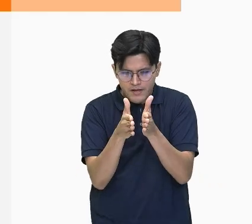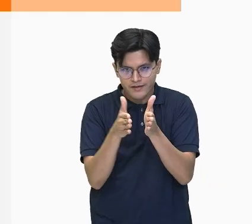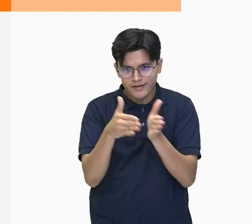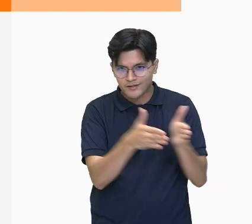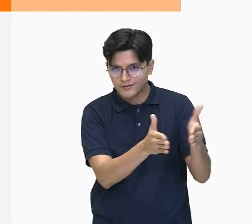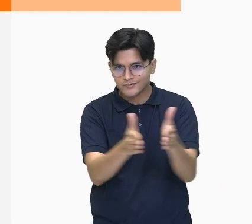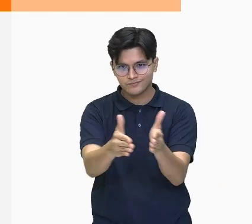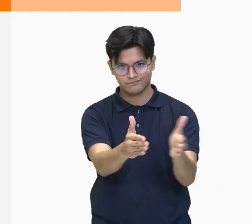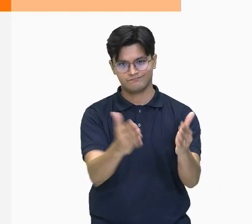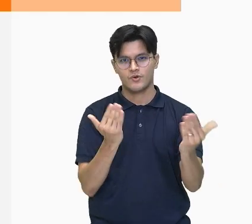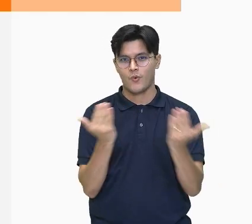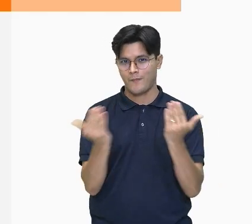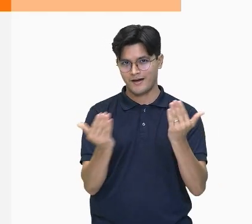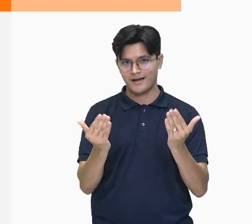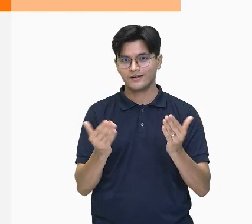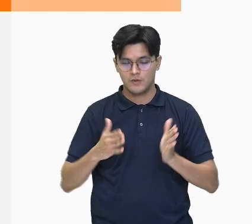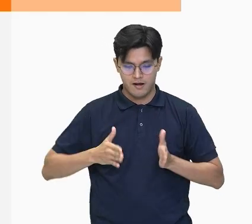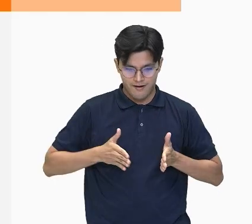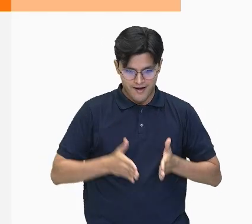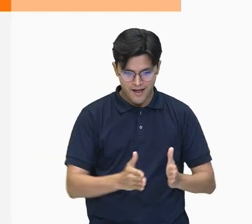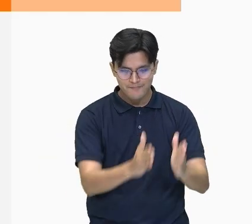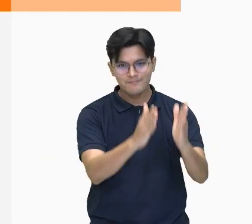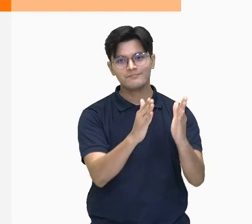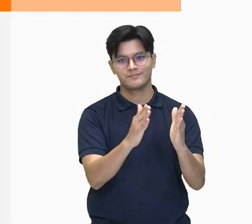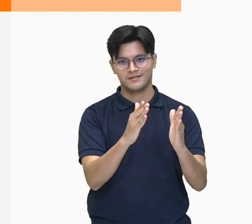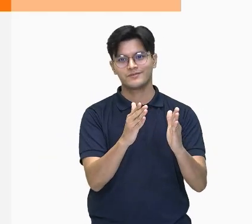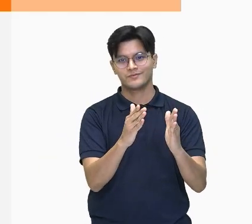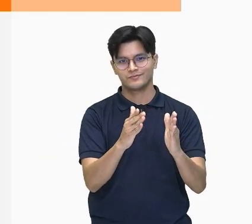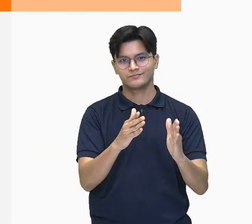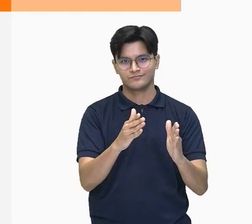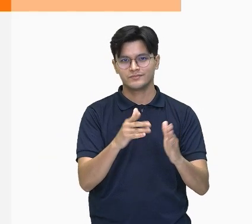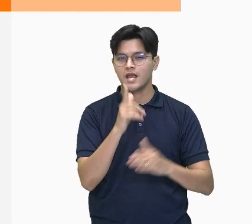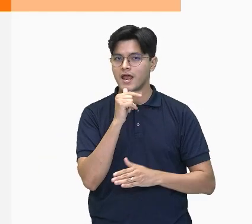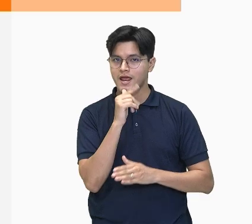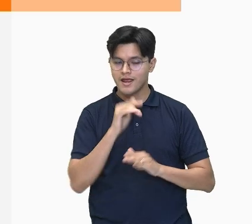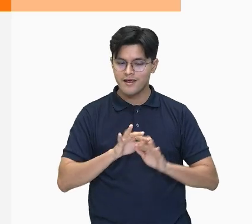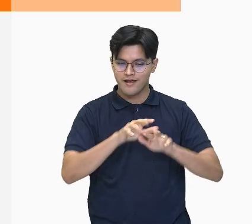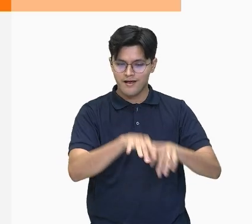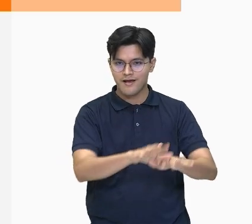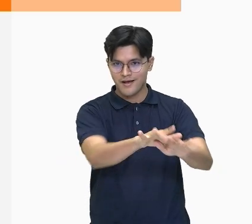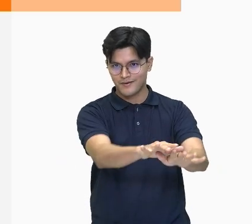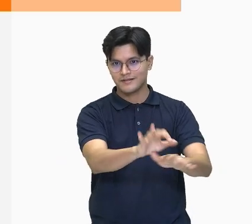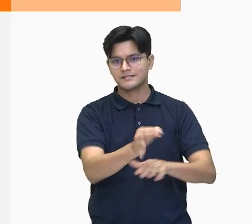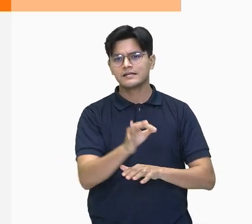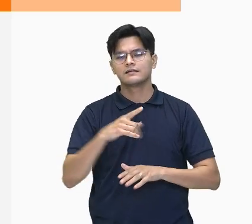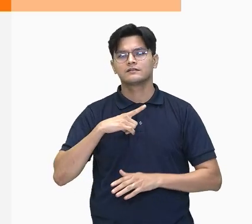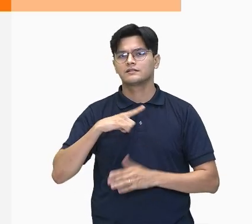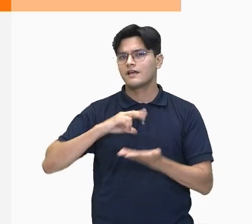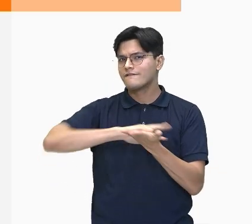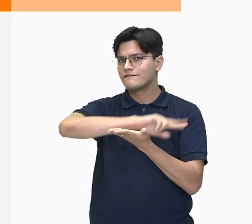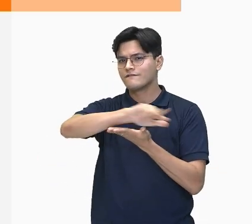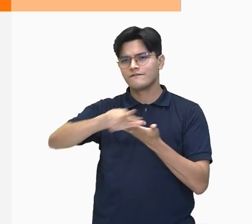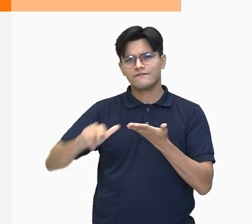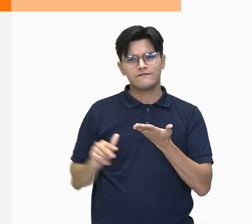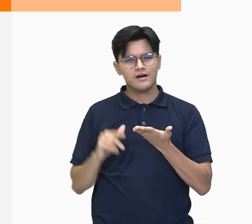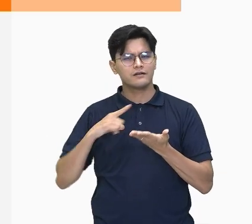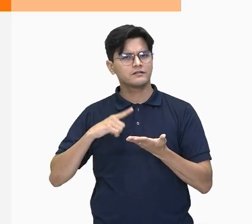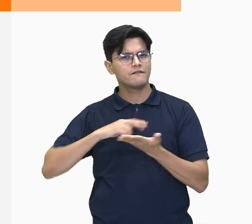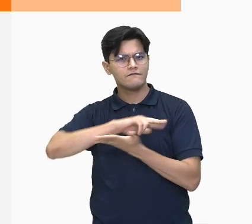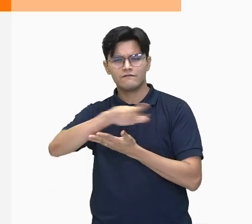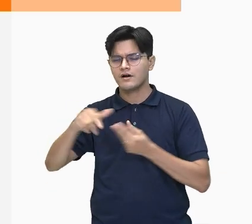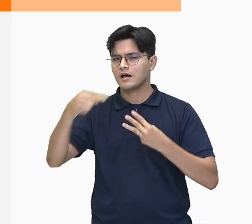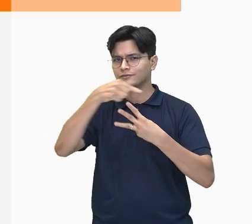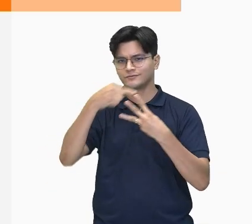água. E nós temos como exemplo de igarapés, como disse, existem inúmeros igarapés, inúmeros